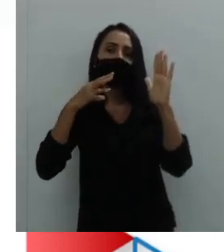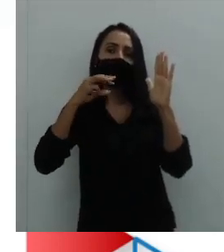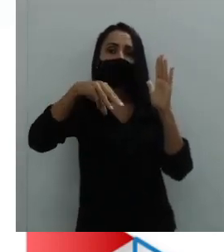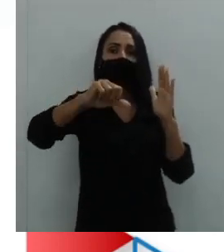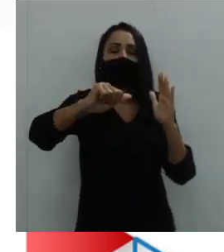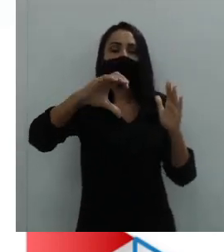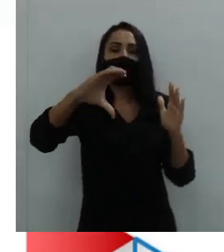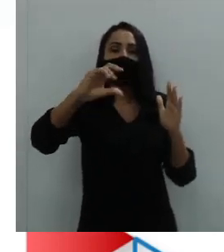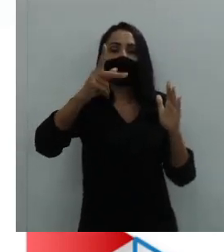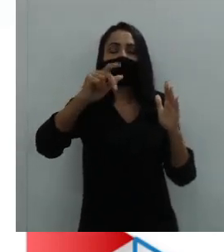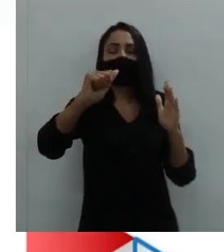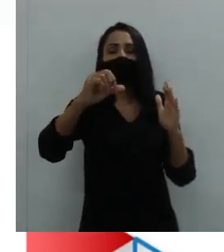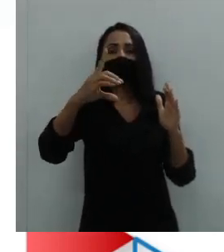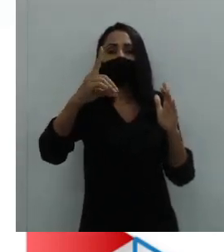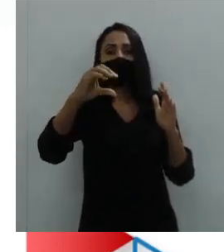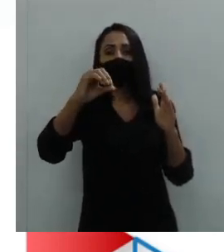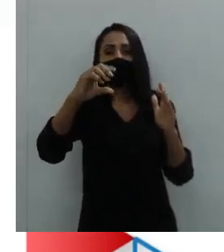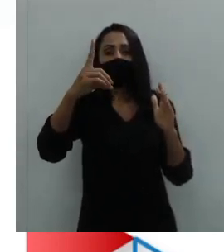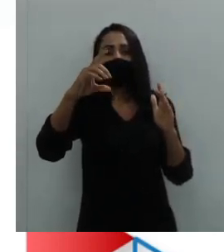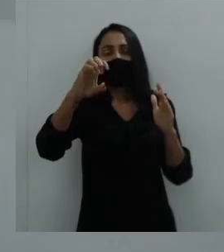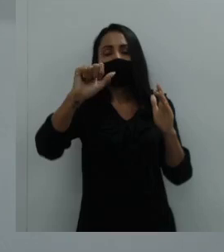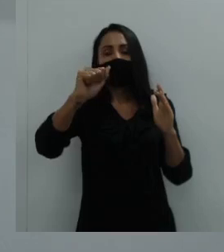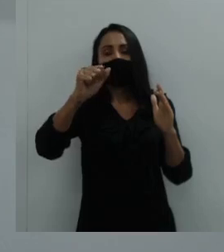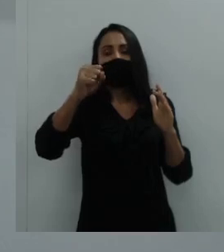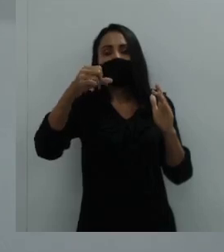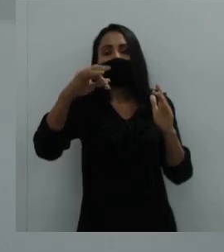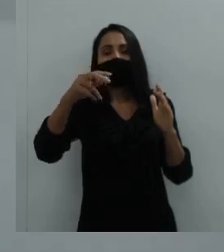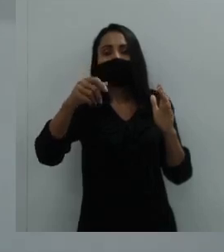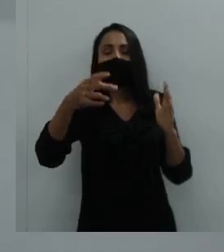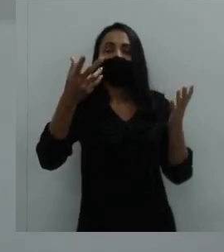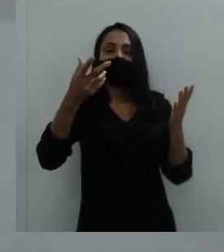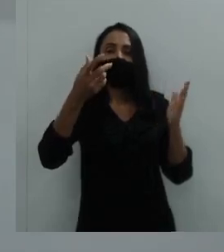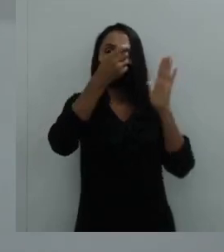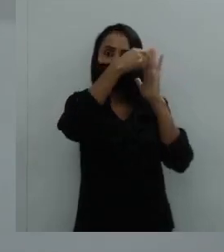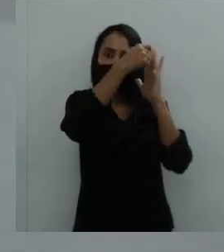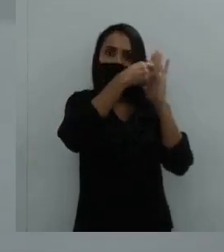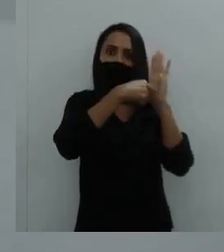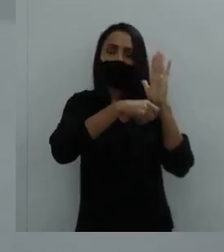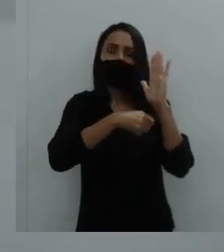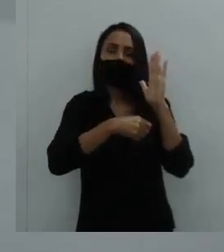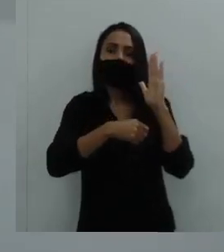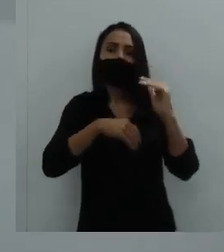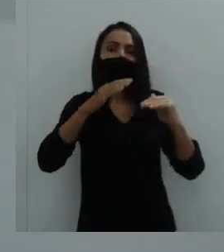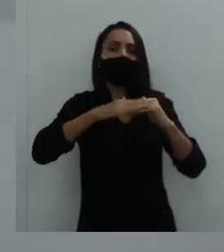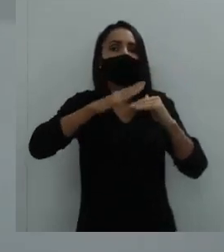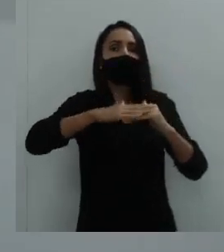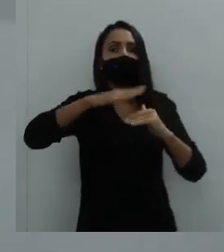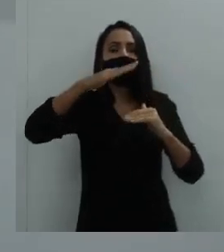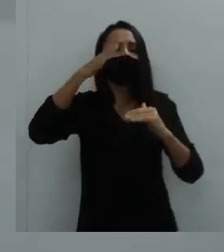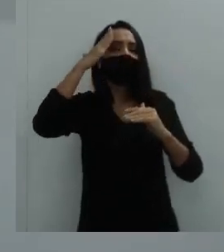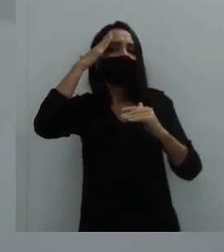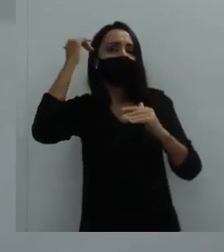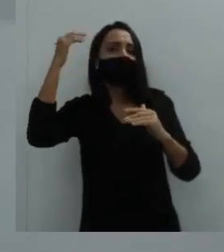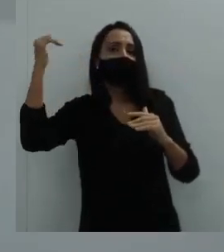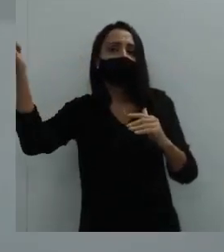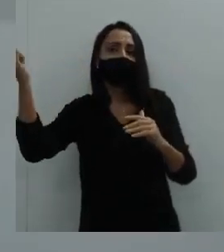de Assis. Olhando para mim, é importante saber, Machado de Assis, o maior